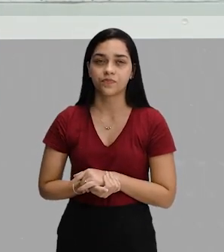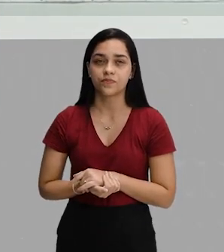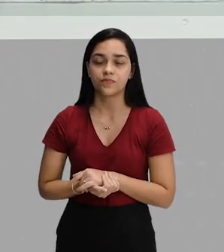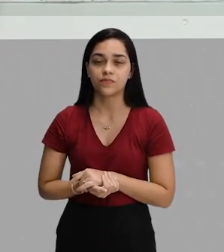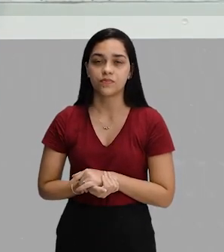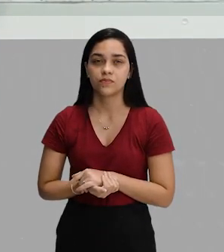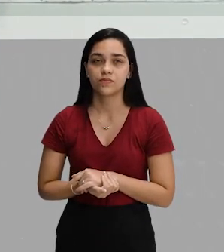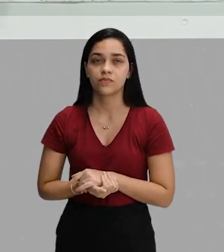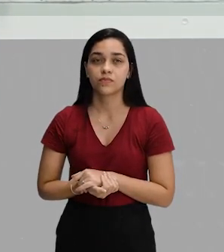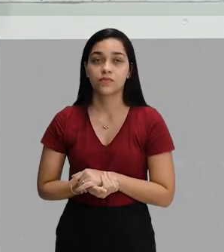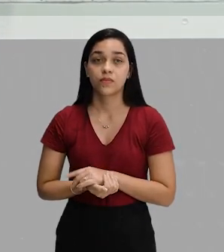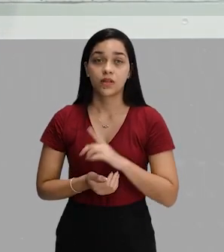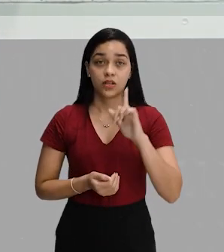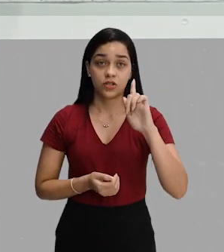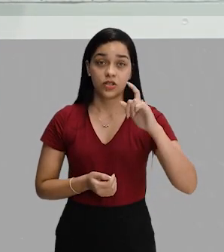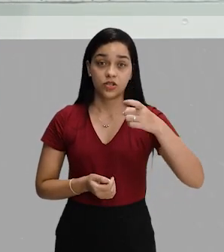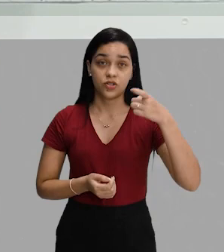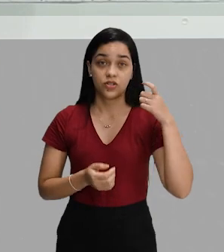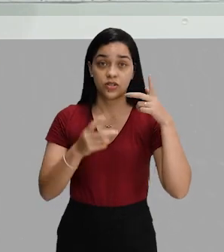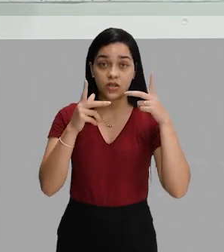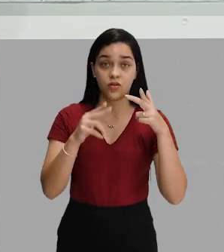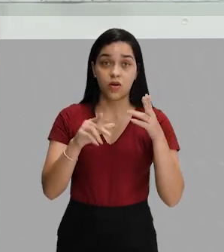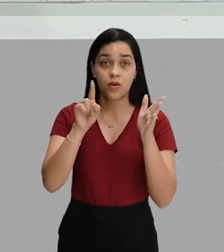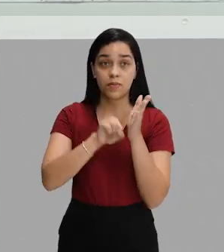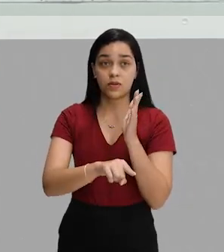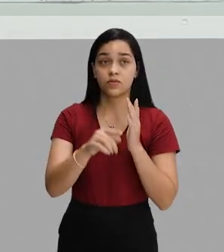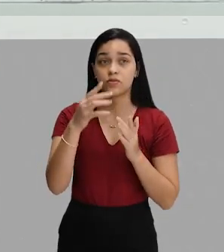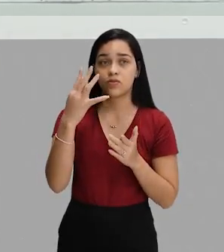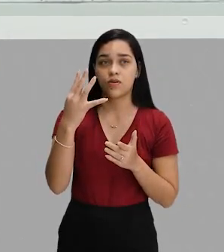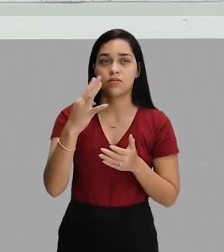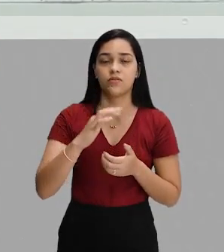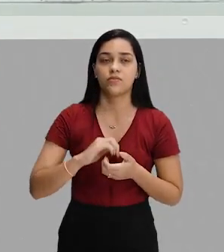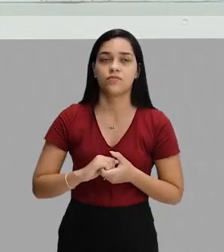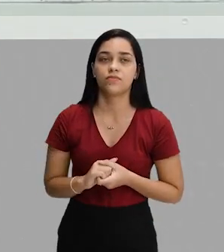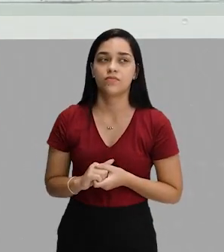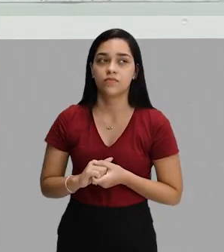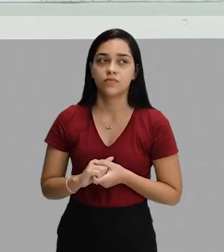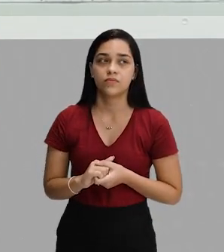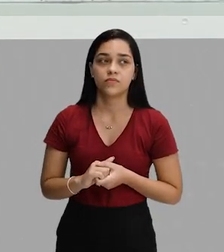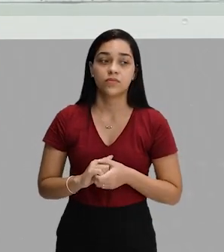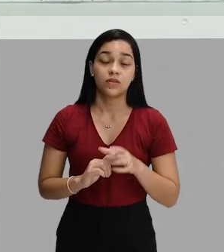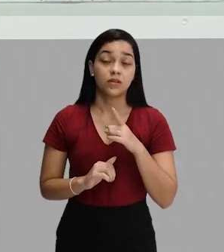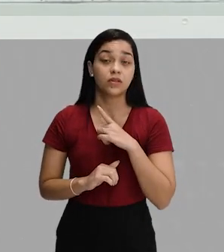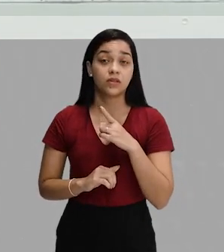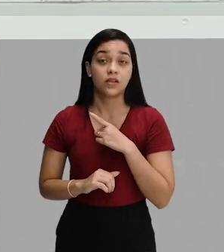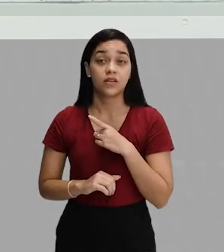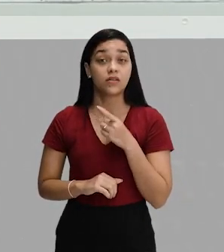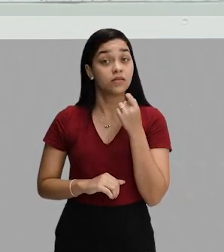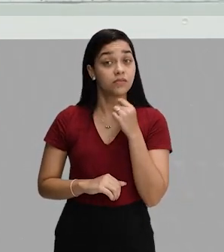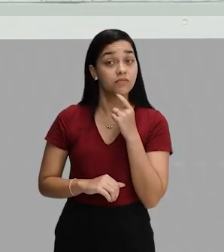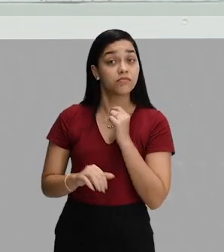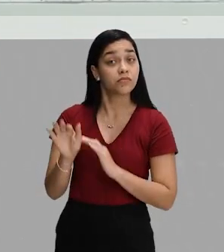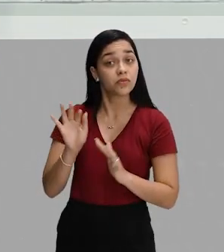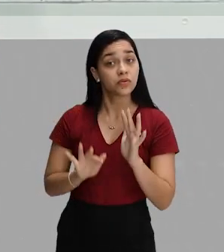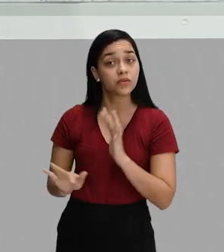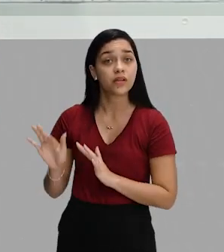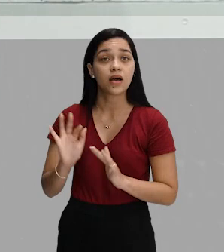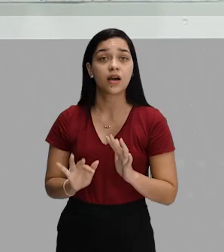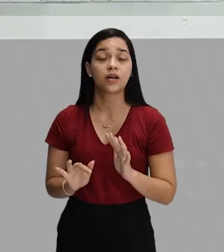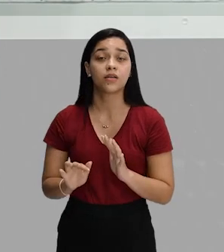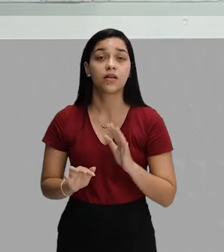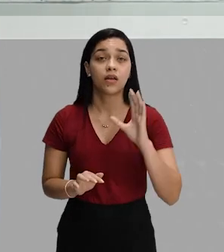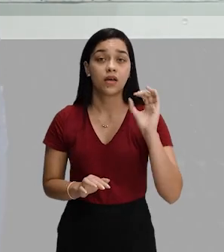Que g de x, na verdade, é igual a menos 4. Aquilo ali foi uma pegadinha. E isso aqui, turma, é uma